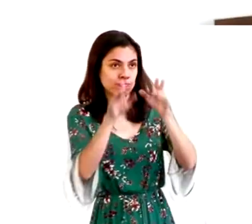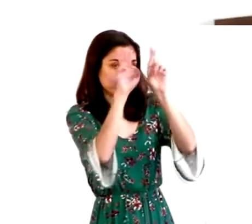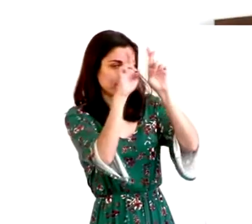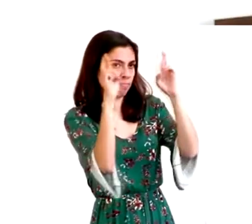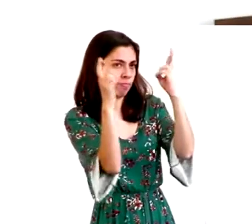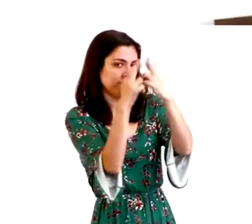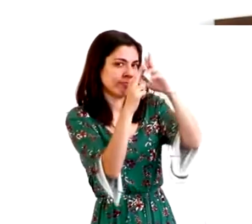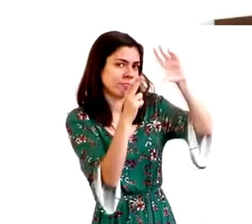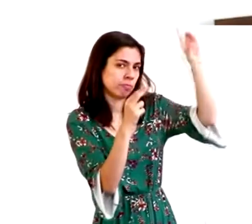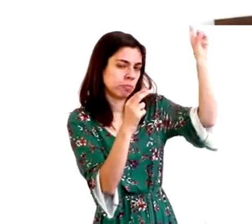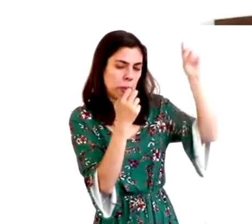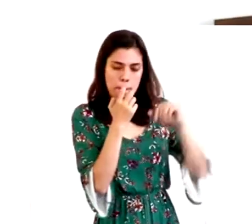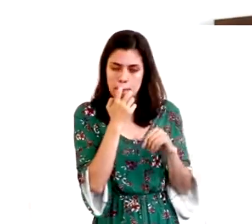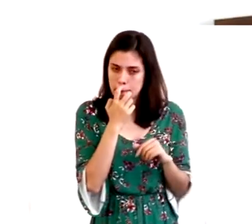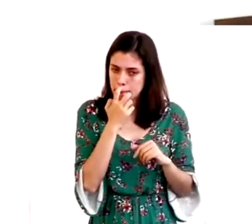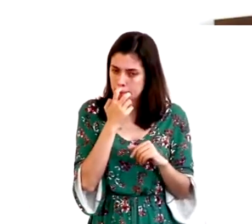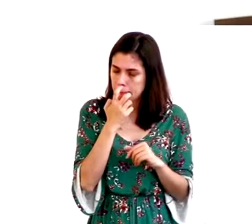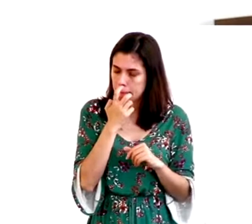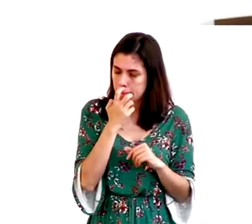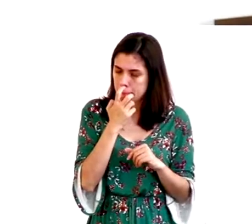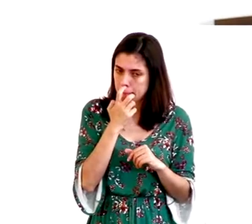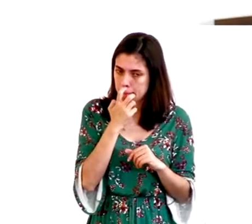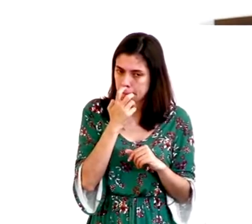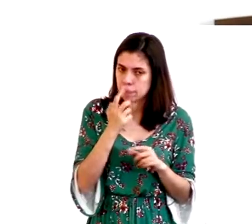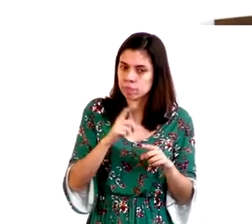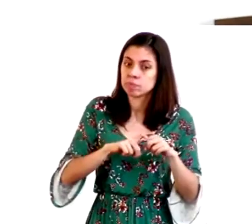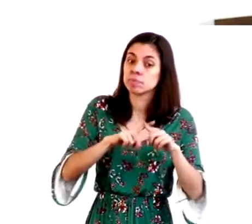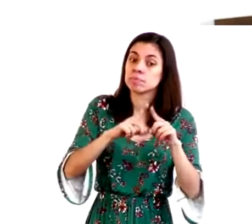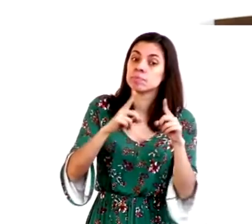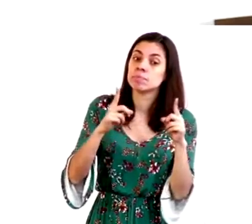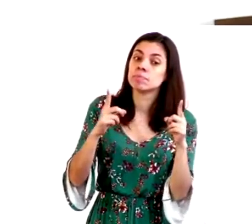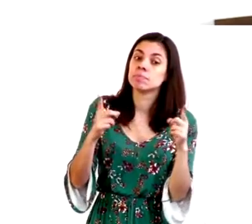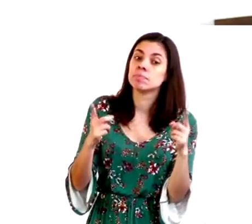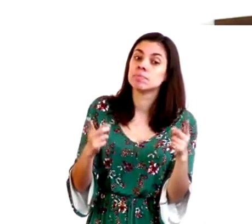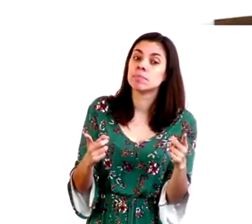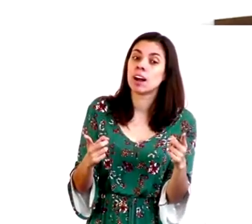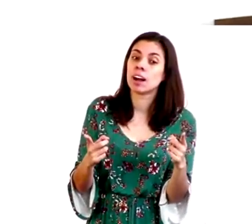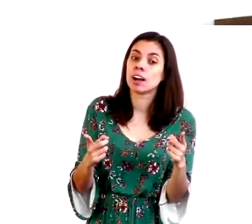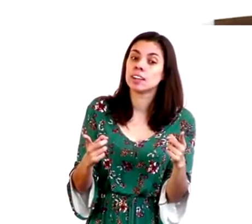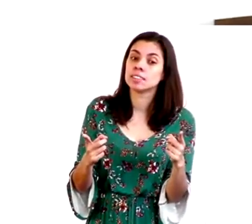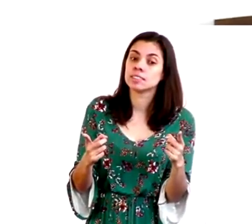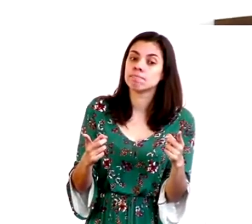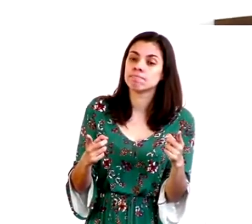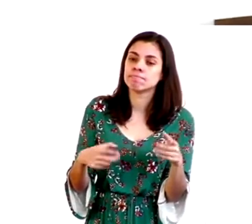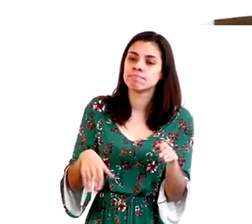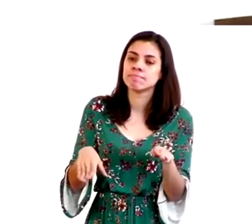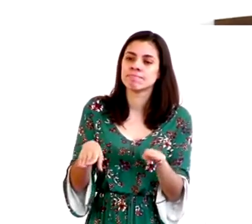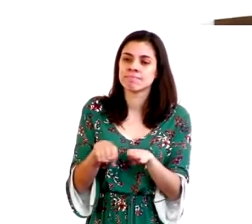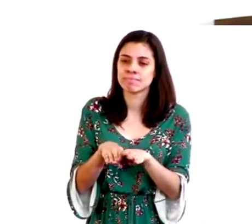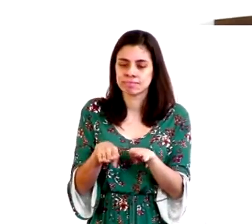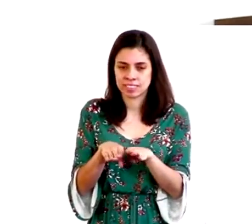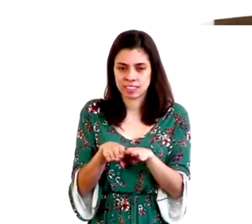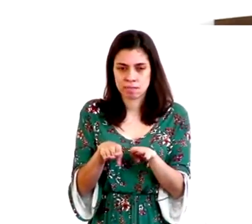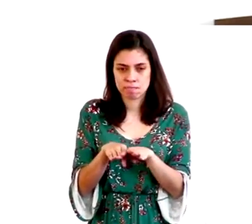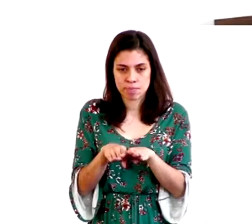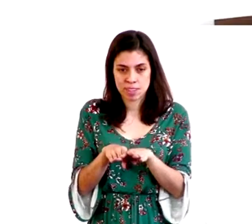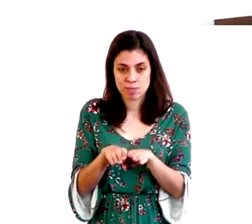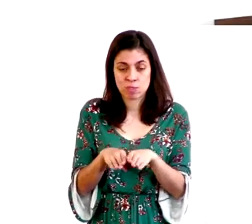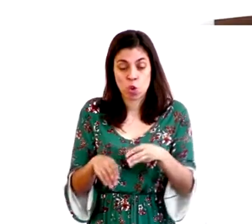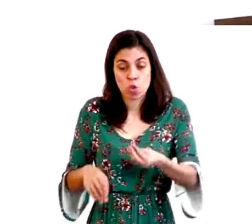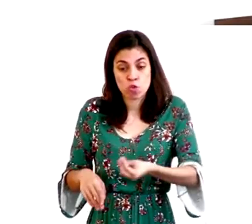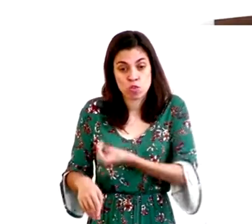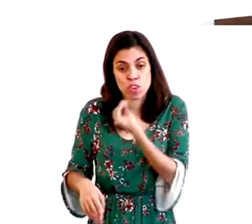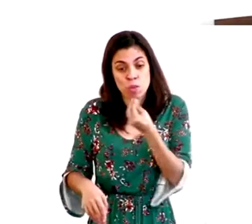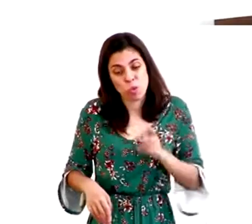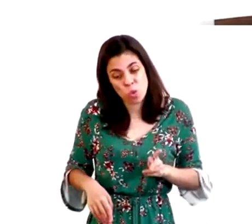de Deus. No entanto, nós somos cidadãos do reino, vivendo num mundo